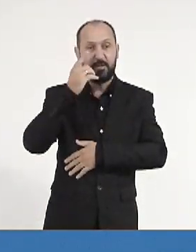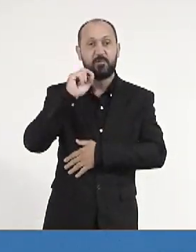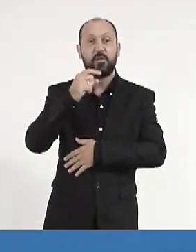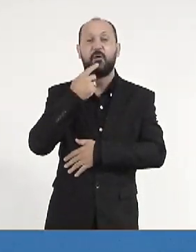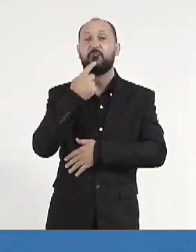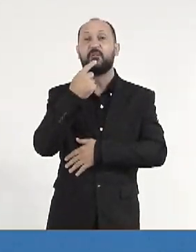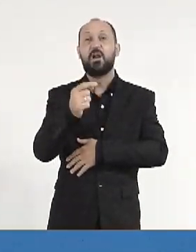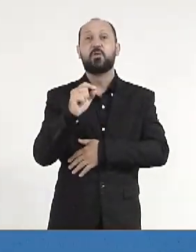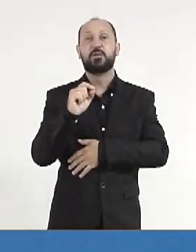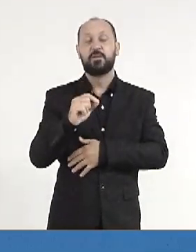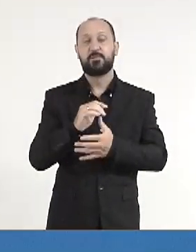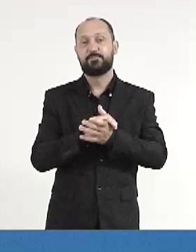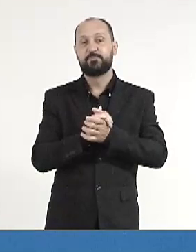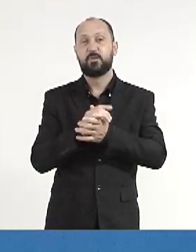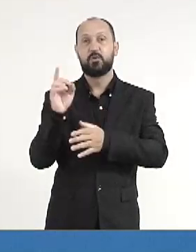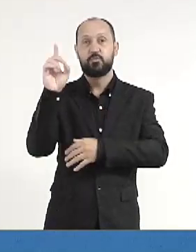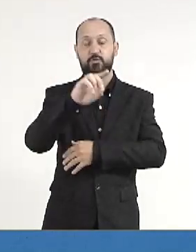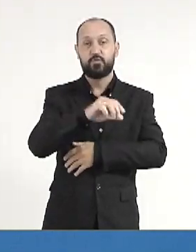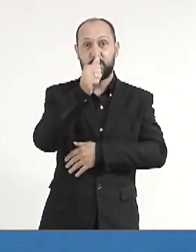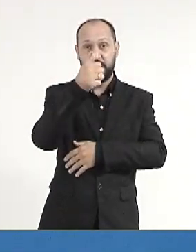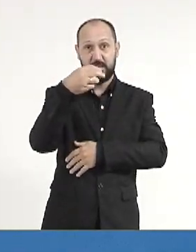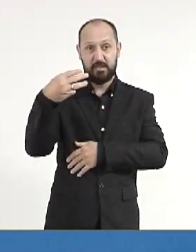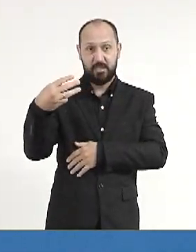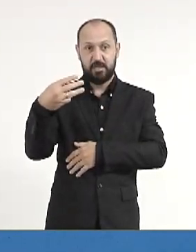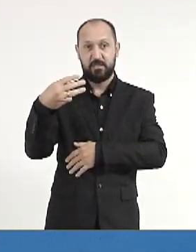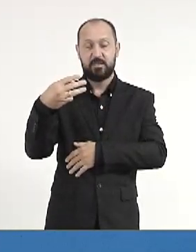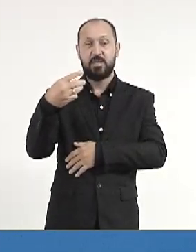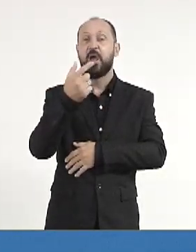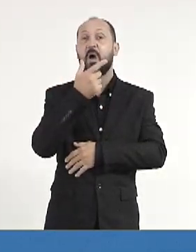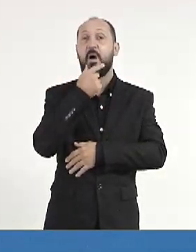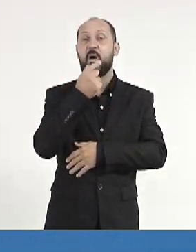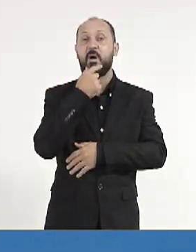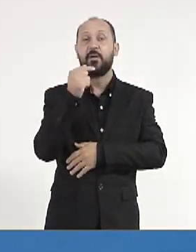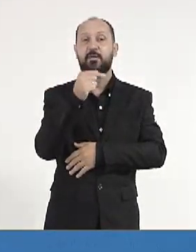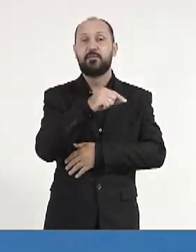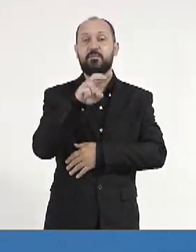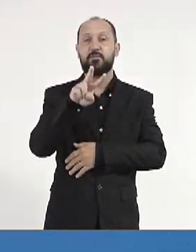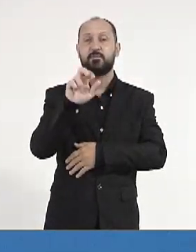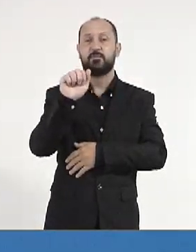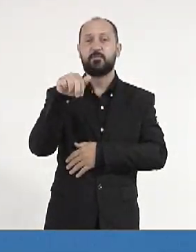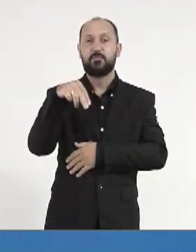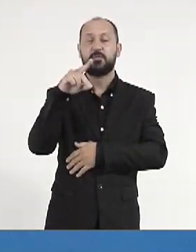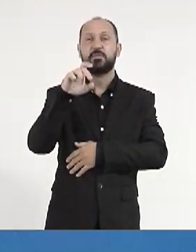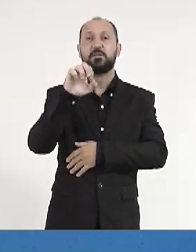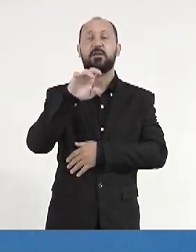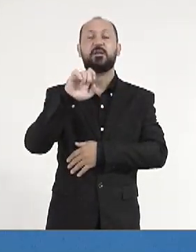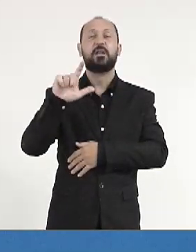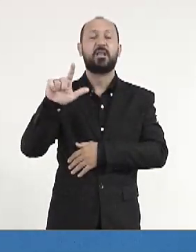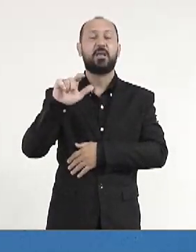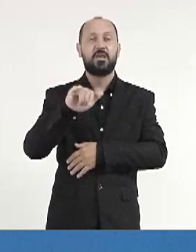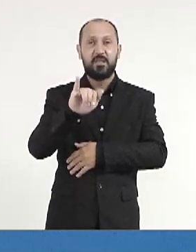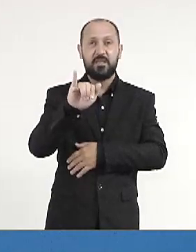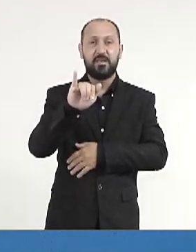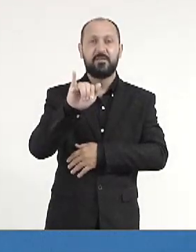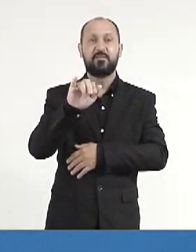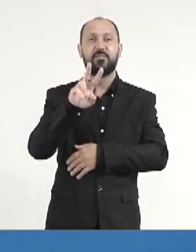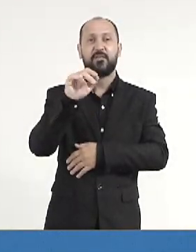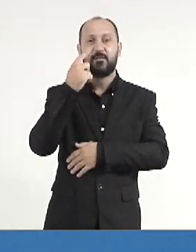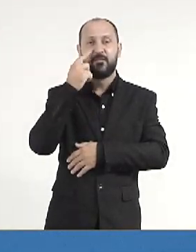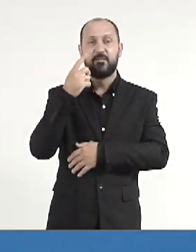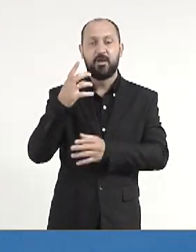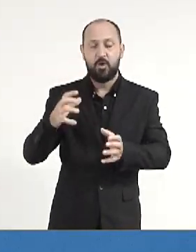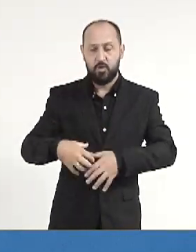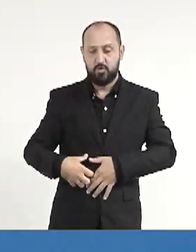queria dizer que agora no dia 13, esse senhor, né, Francisco Vanderlei, vai e